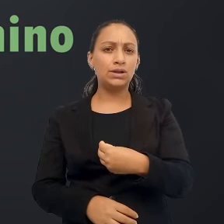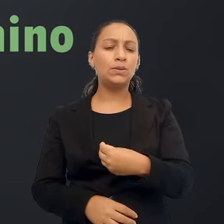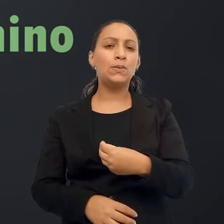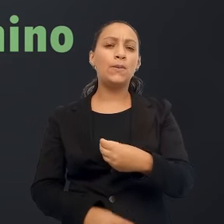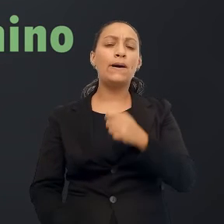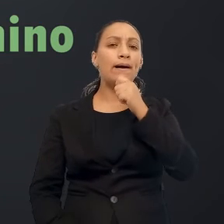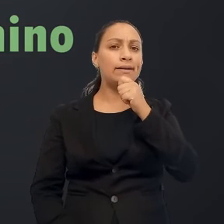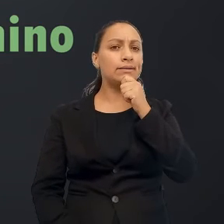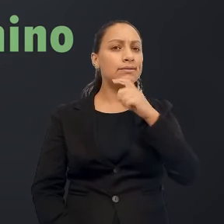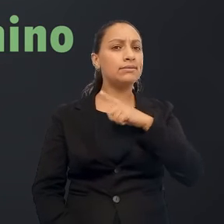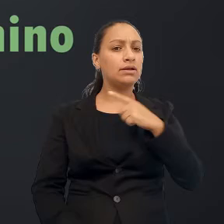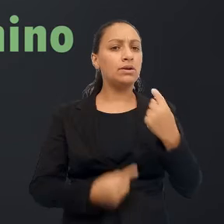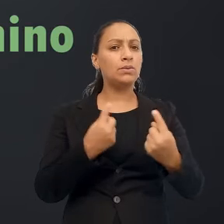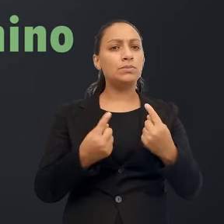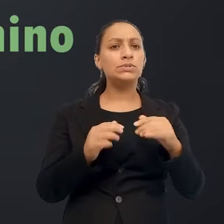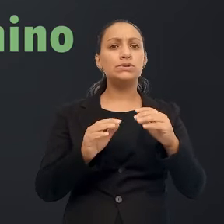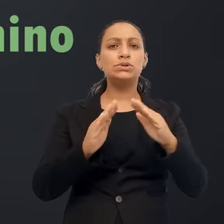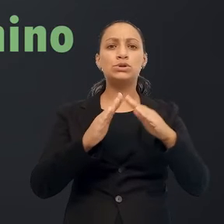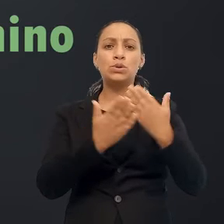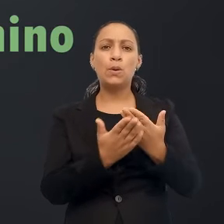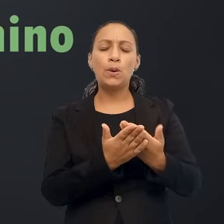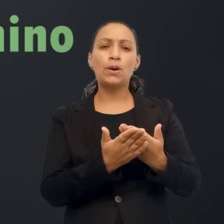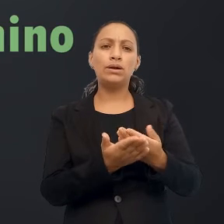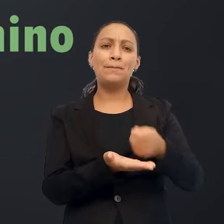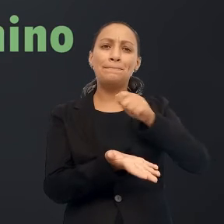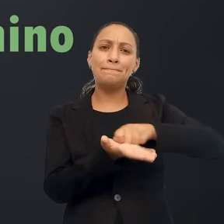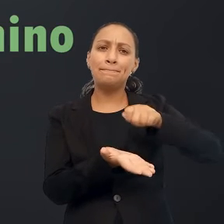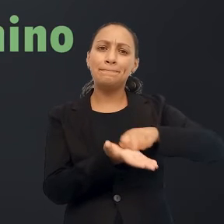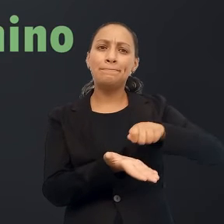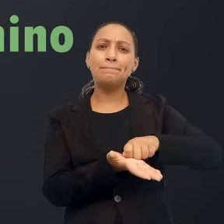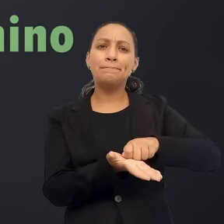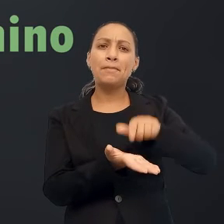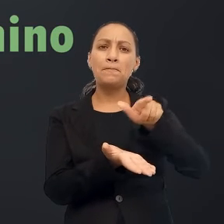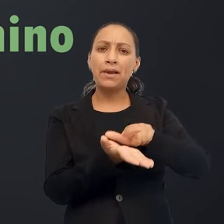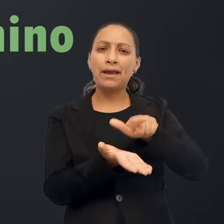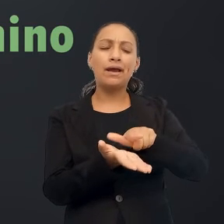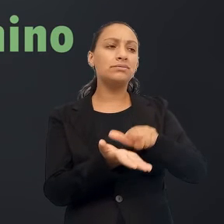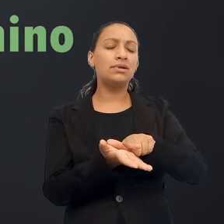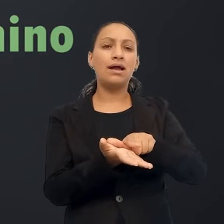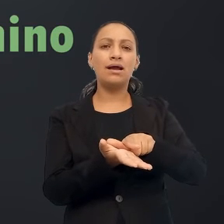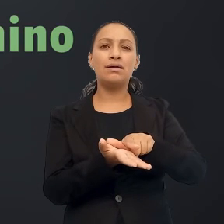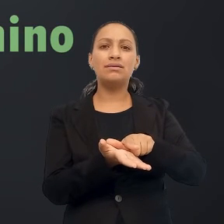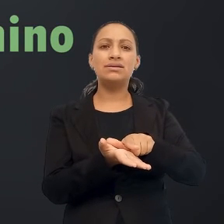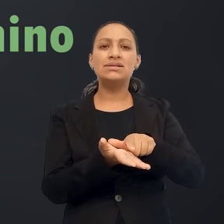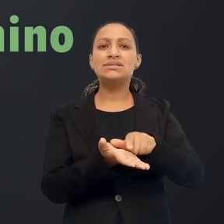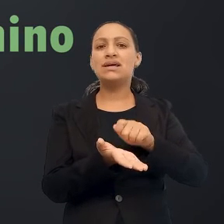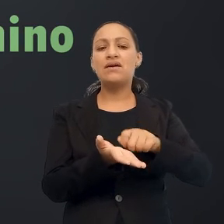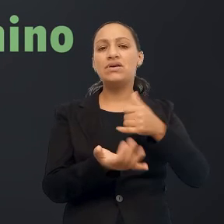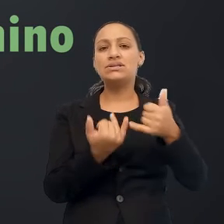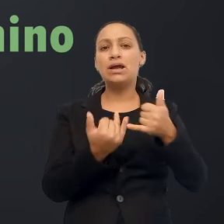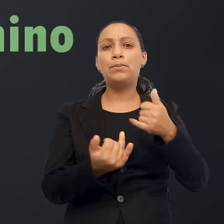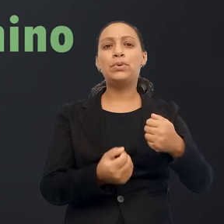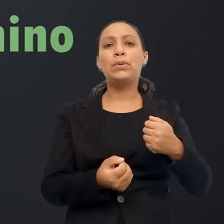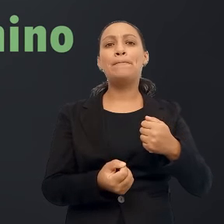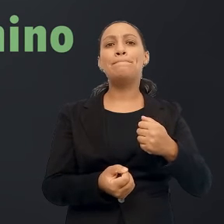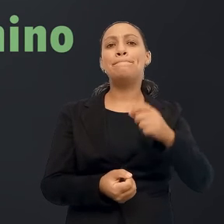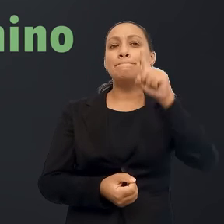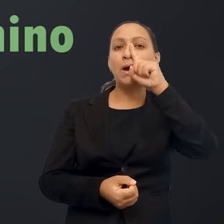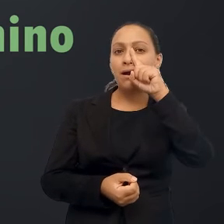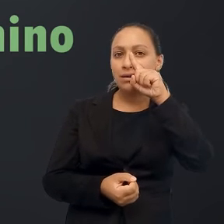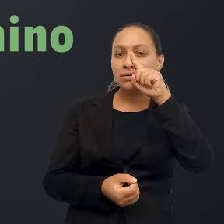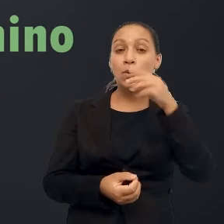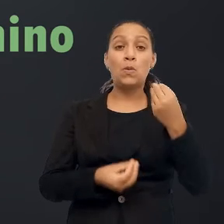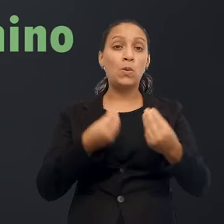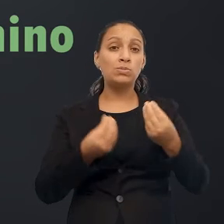algumas escolas a ideia de que vai mandar bilhete para casa, manda prezadas mães, né? Como se as mulheres ainda... Então, a